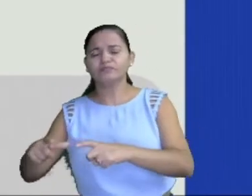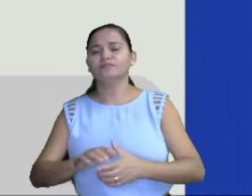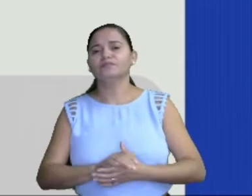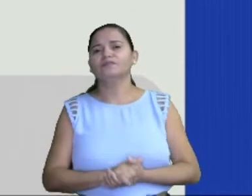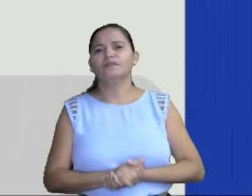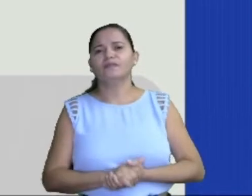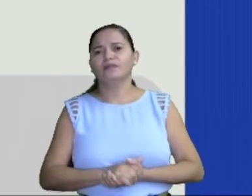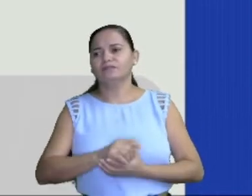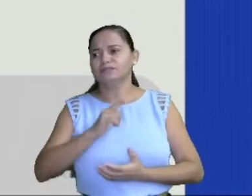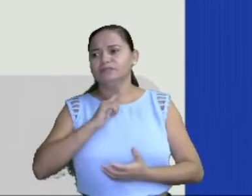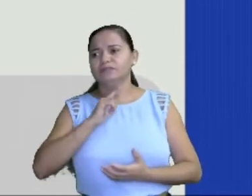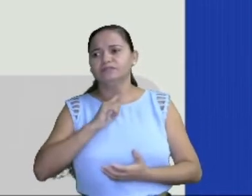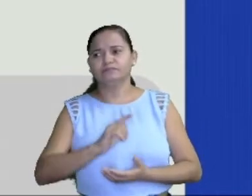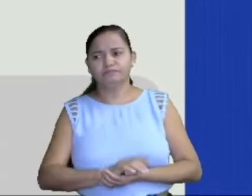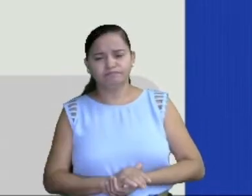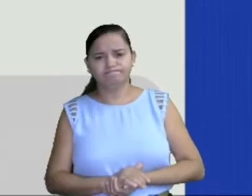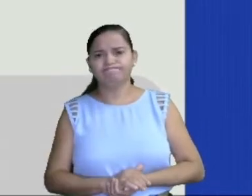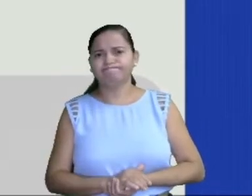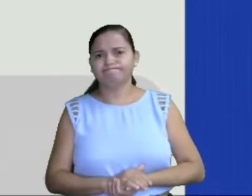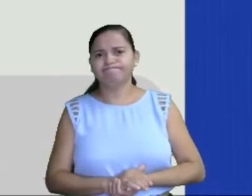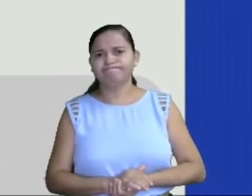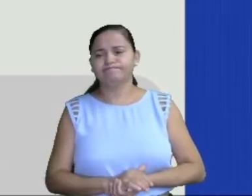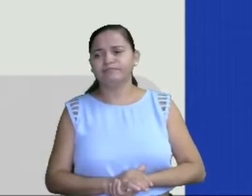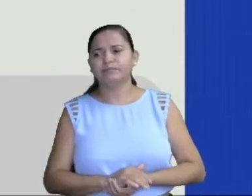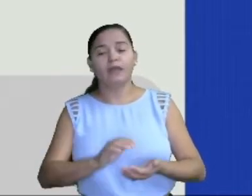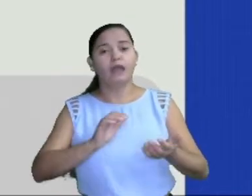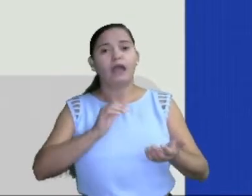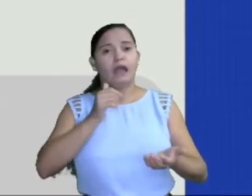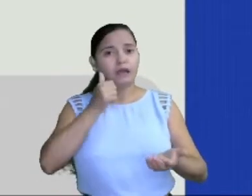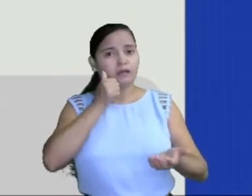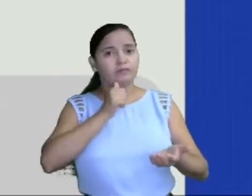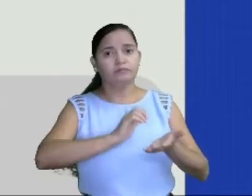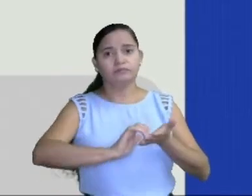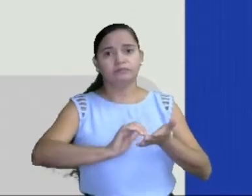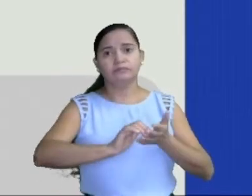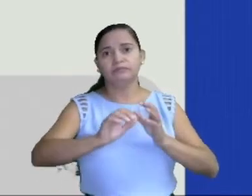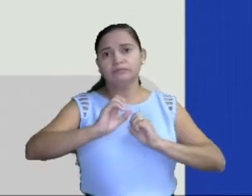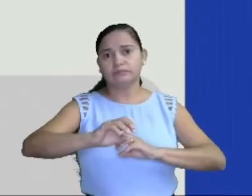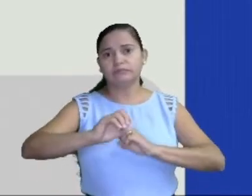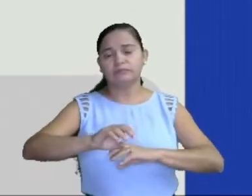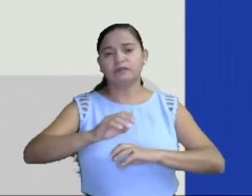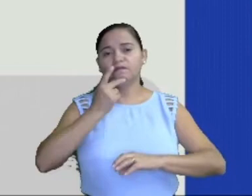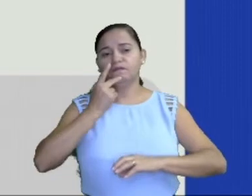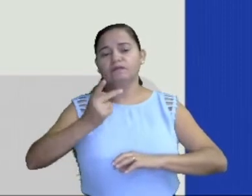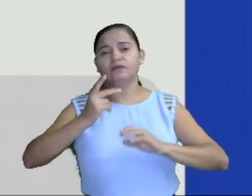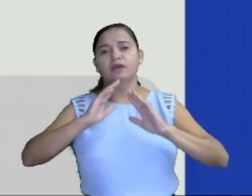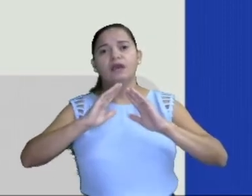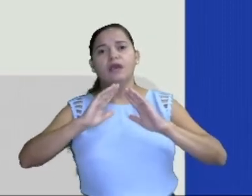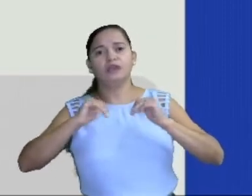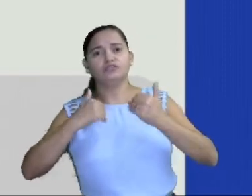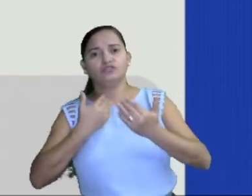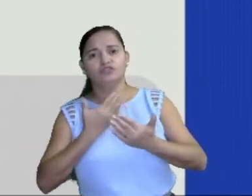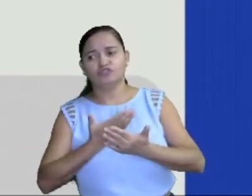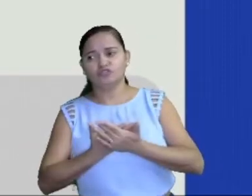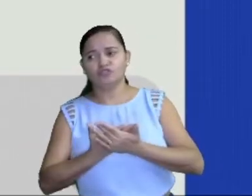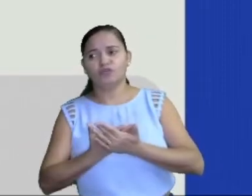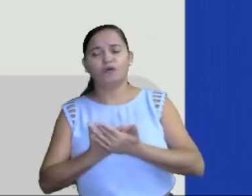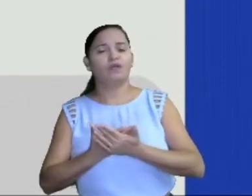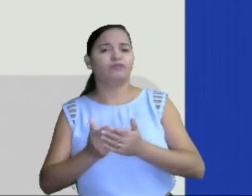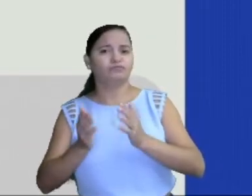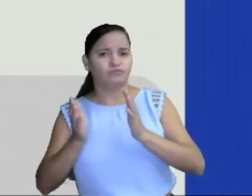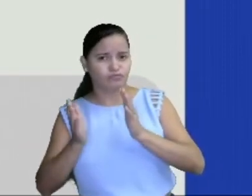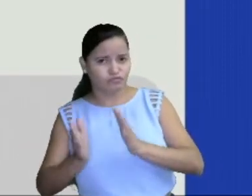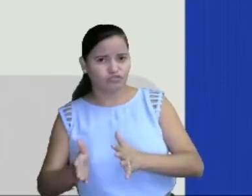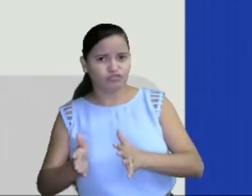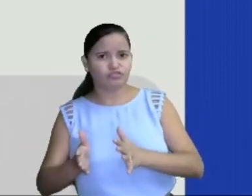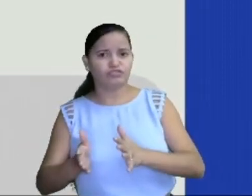2. Quanto a repasses, a secretária alega que a escola já recebeu e o que seria destinado a melhorias servirá